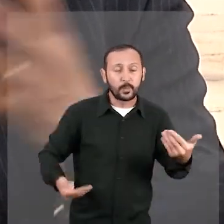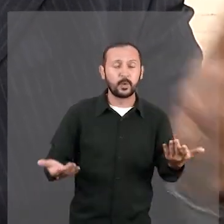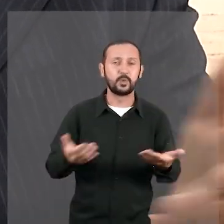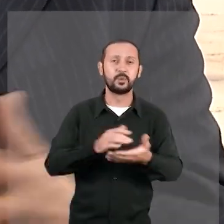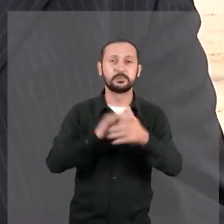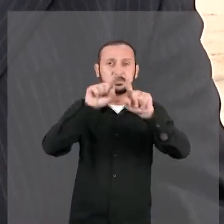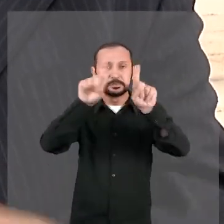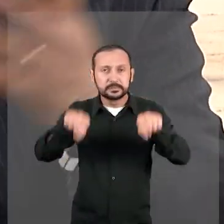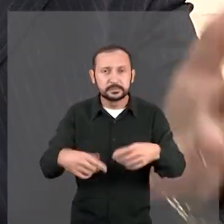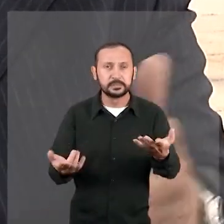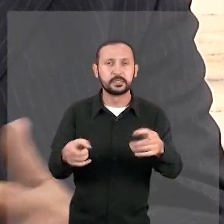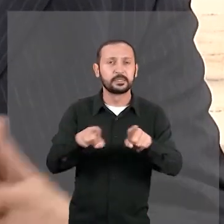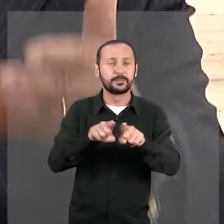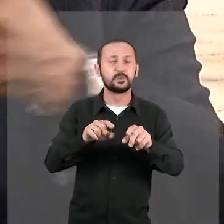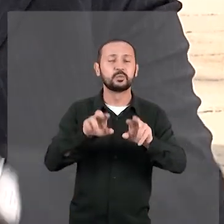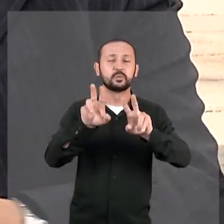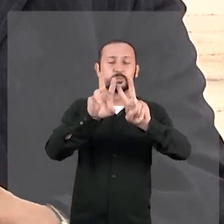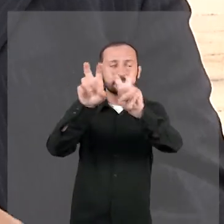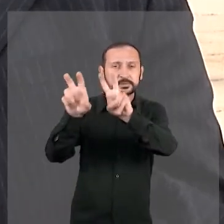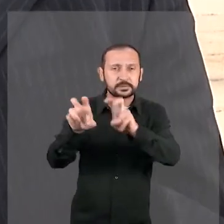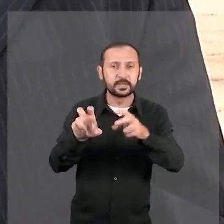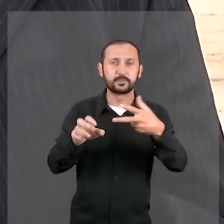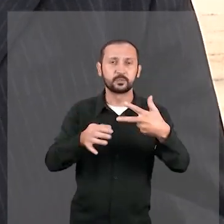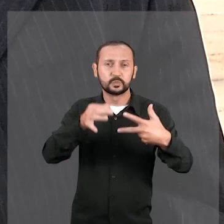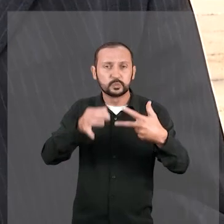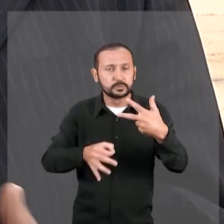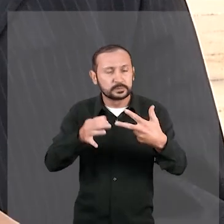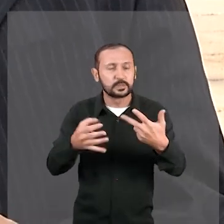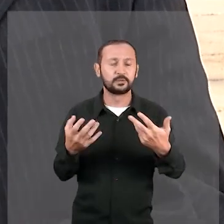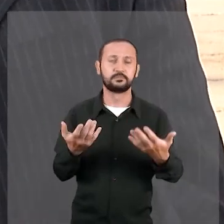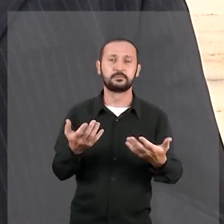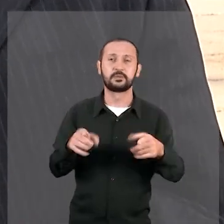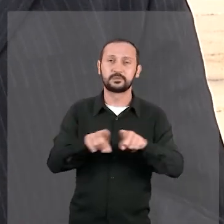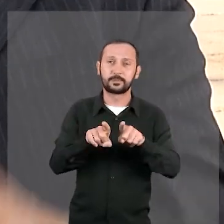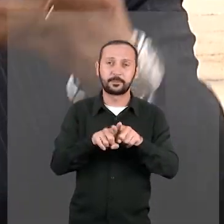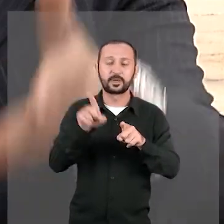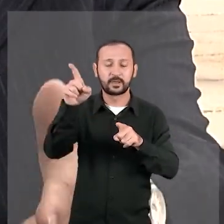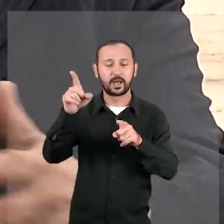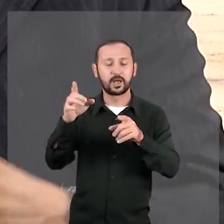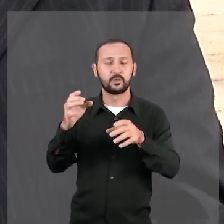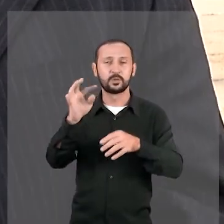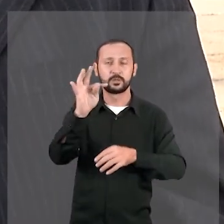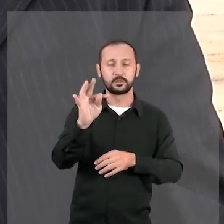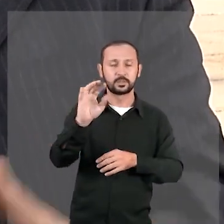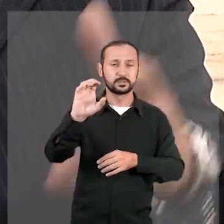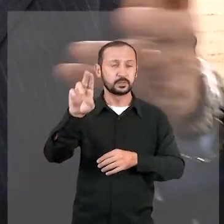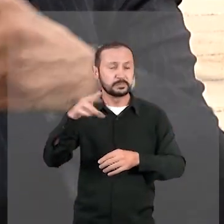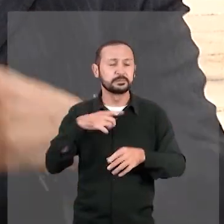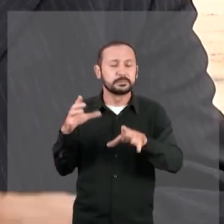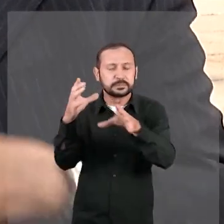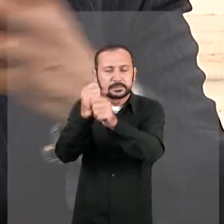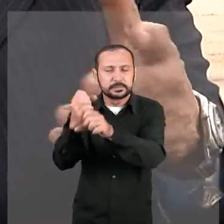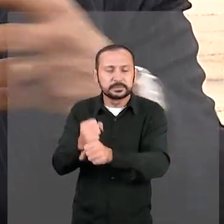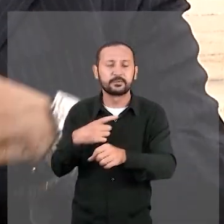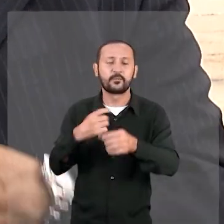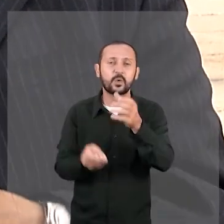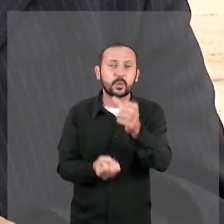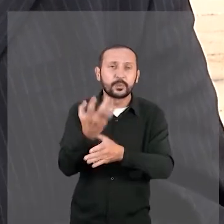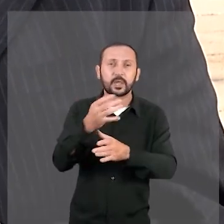as questões do Judiciário, todas passam pela Assembleia Legislativa. O Tribunal de Contas foi criado, todos